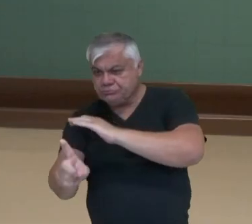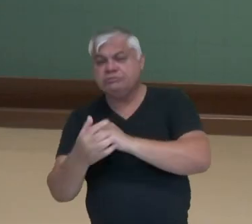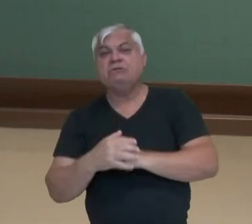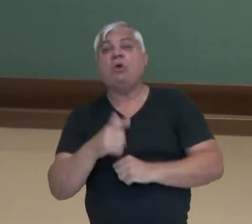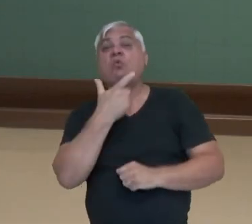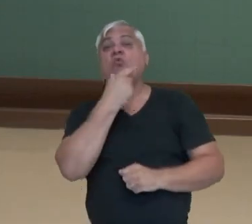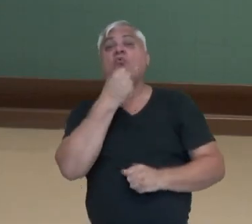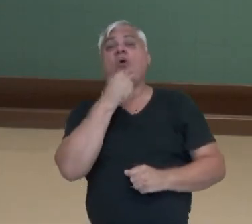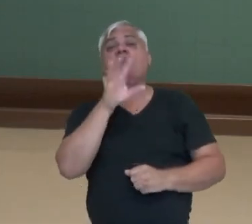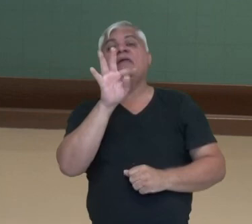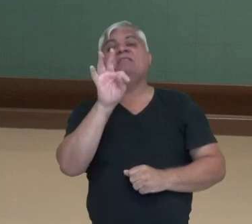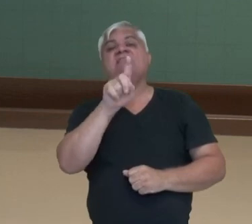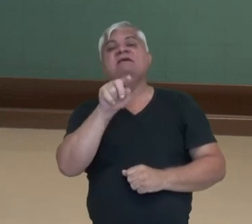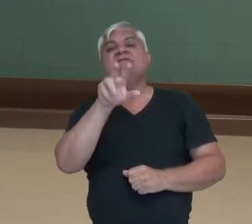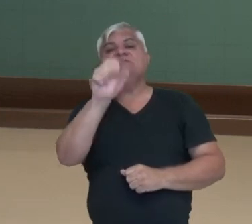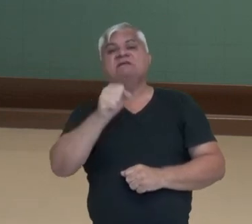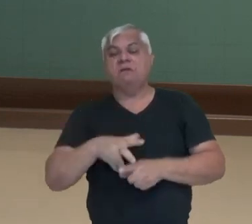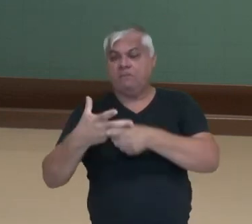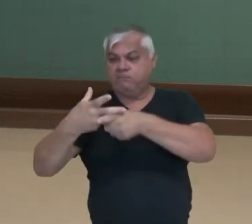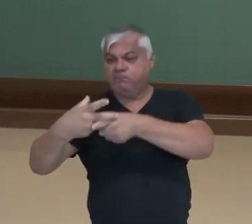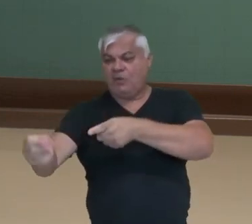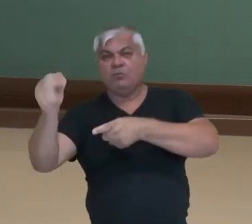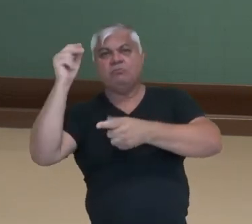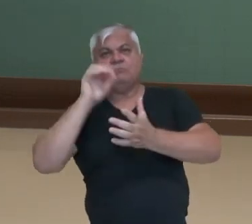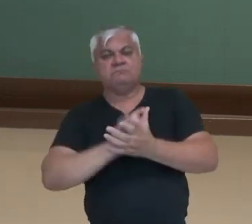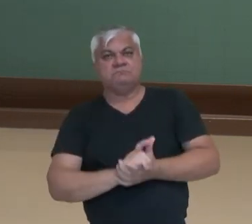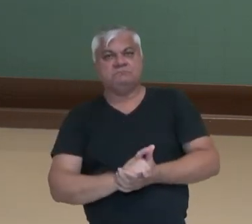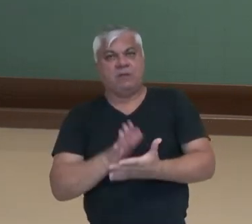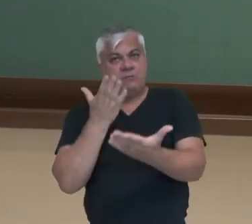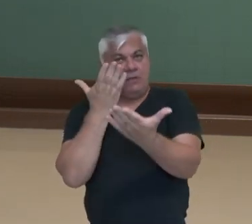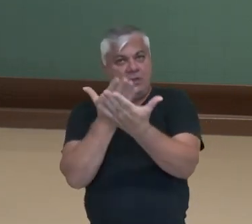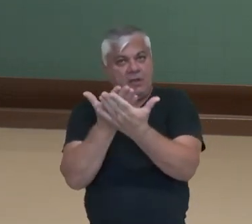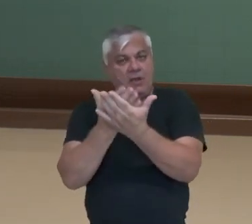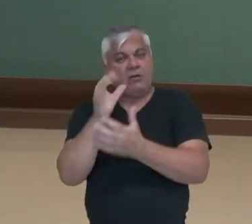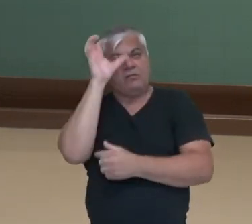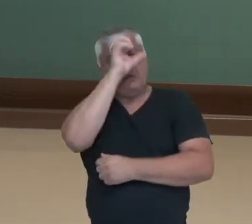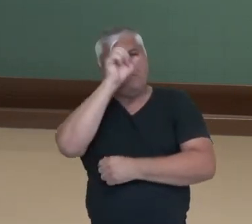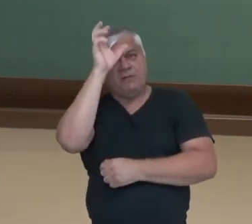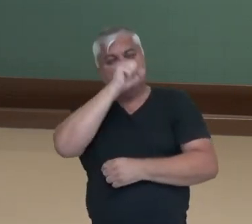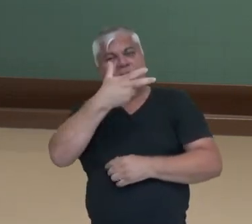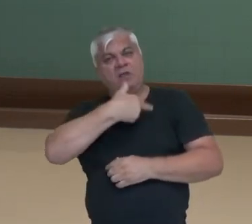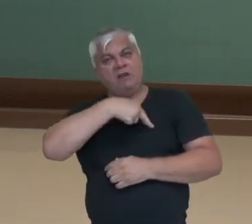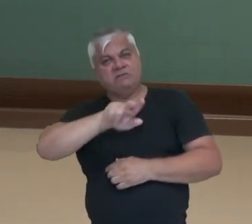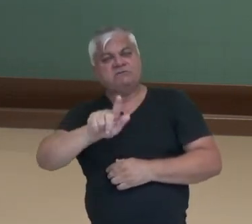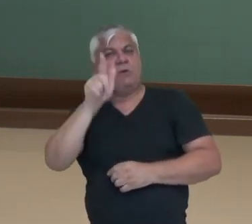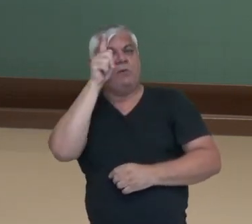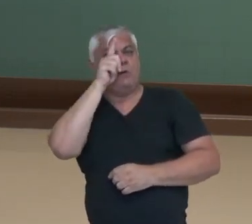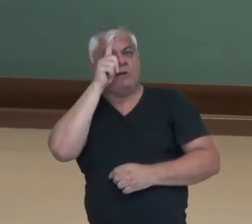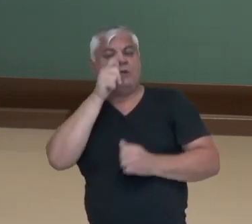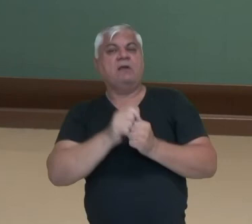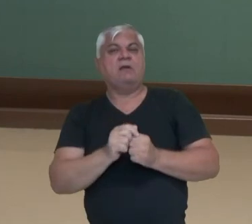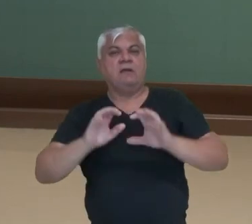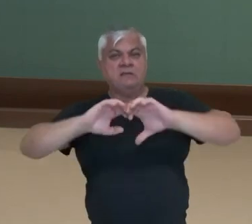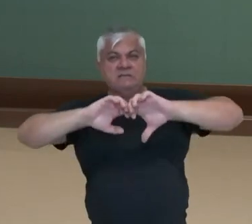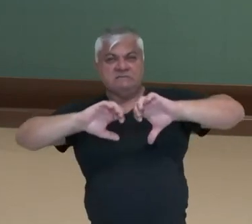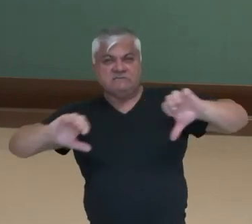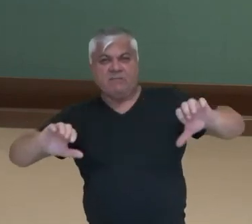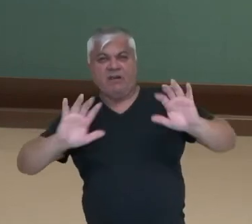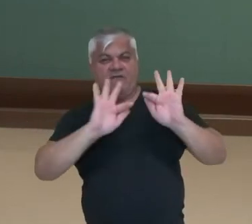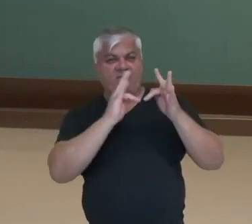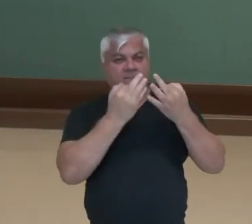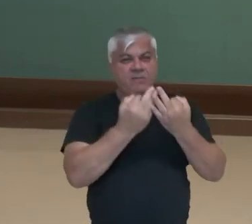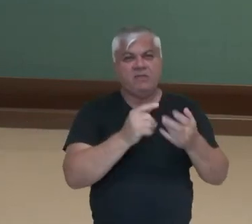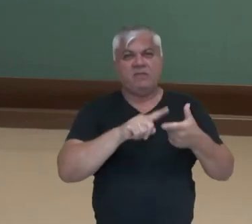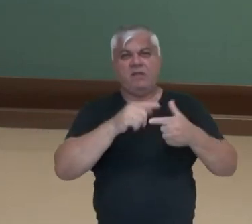herói Teseu. Vimos na aula de hoje um pouco das características da religião grega e que eles não se separavam muito a vida